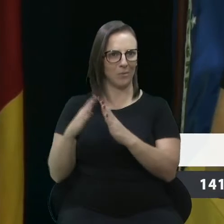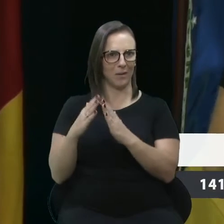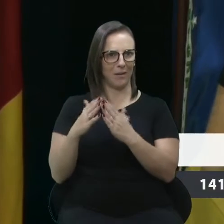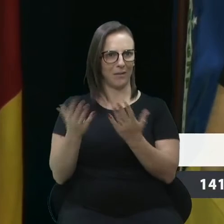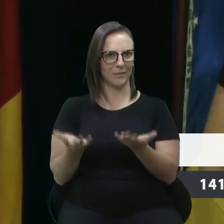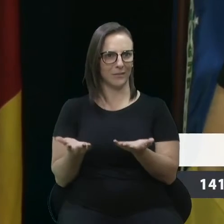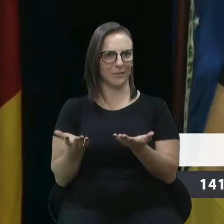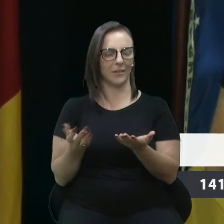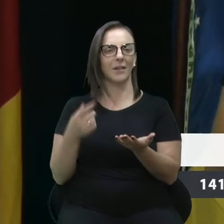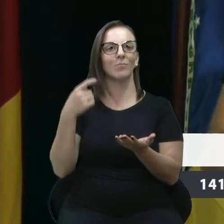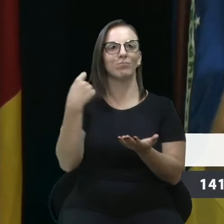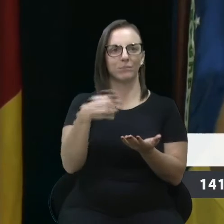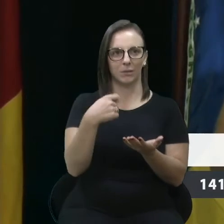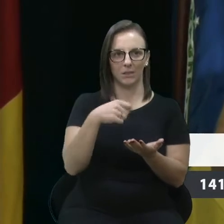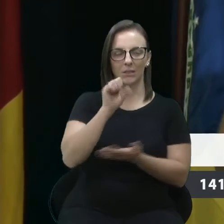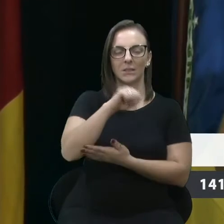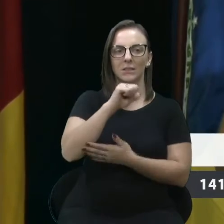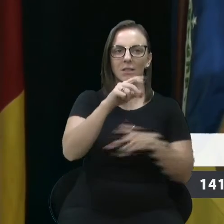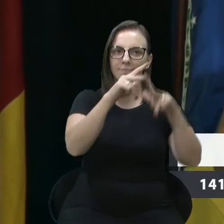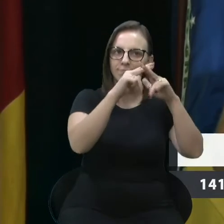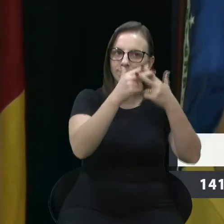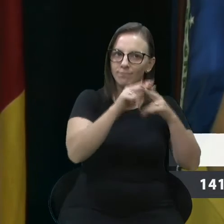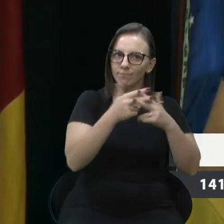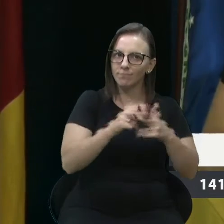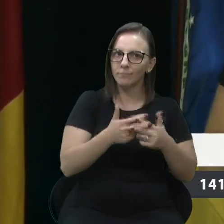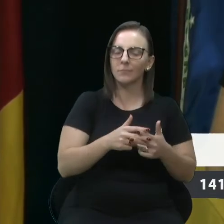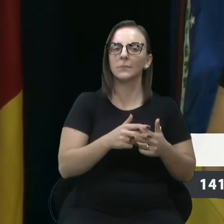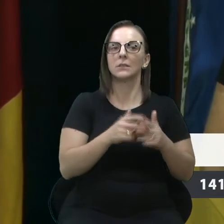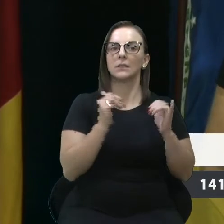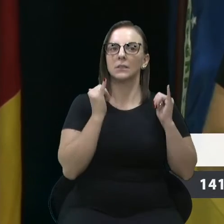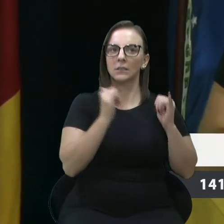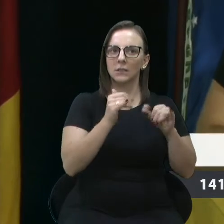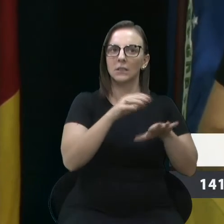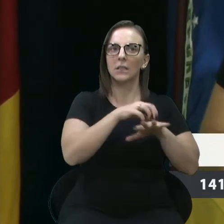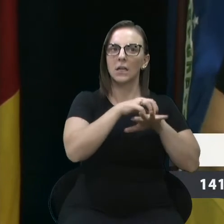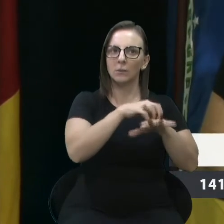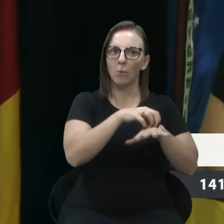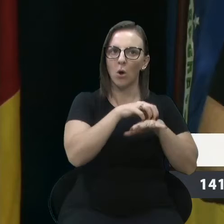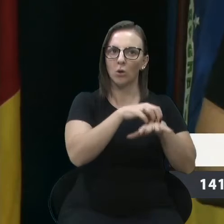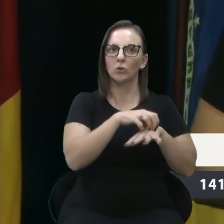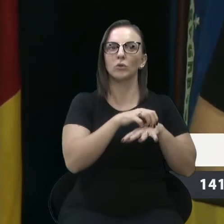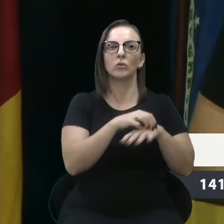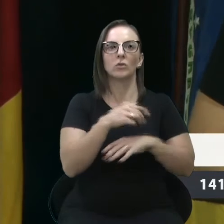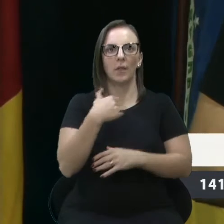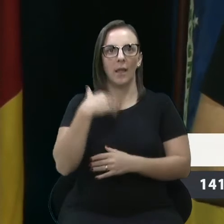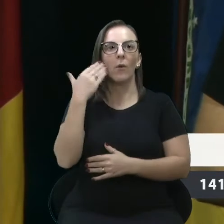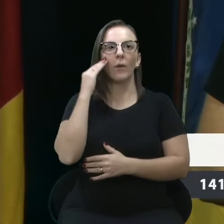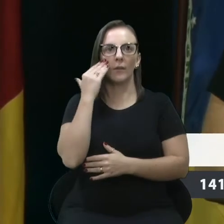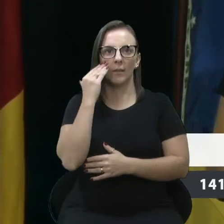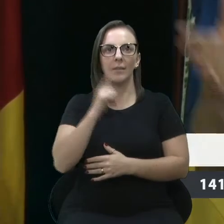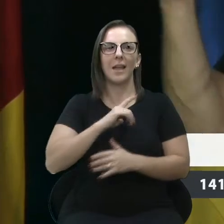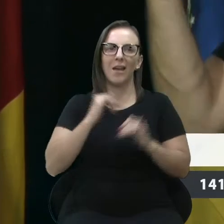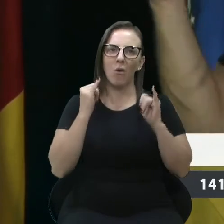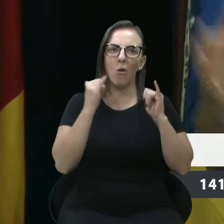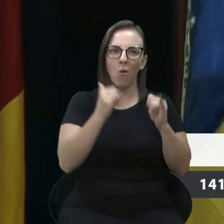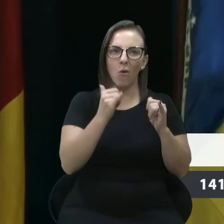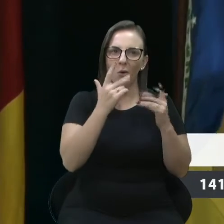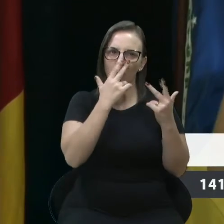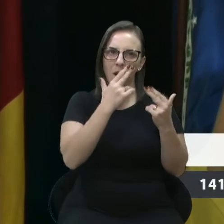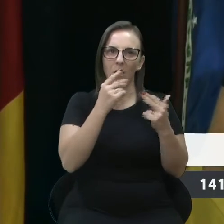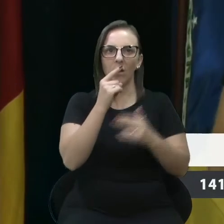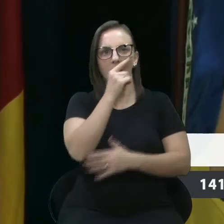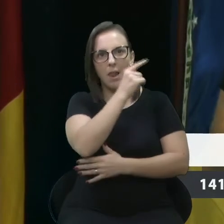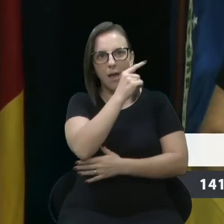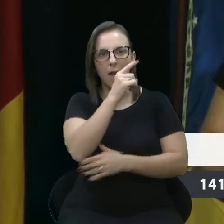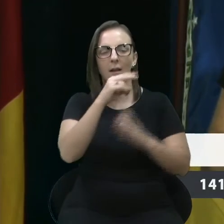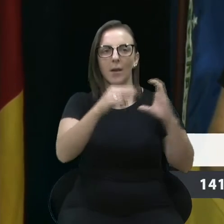precisa ser feita reformulações no transporte. Eu entendo que tem ônibus, como eu mesmo citei lá na Câmara de